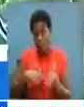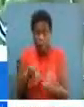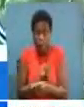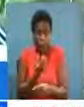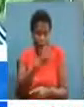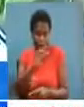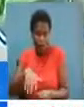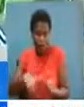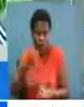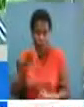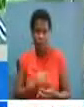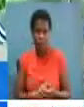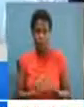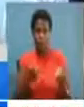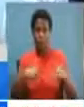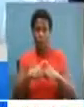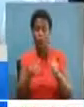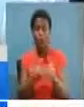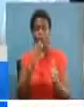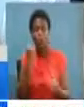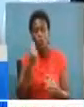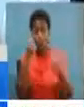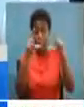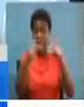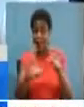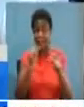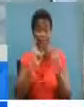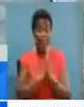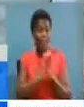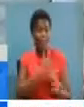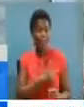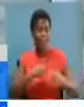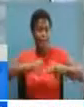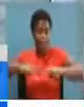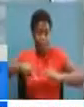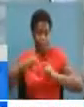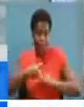Encontro com jovens empresários de Santa Catarina na Câmara Municipal.